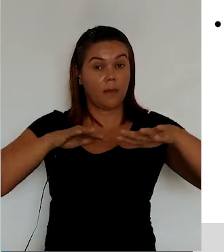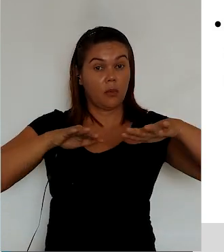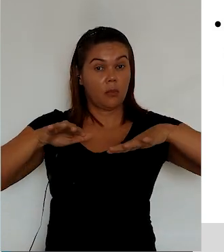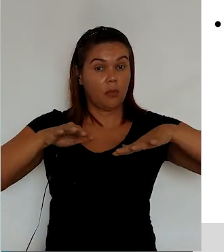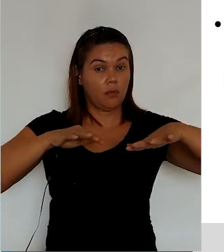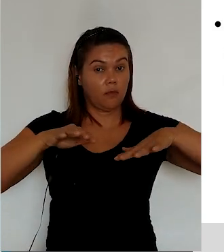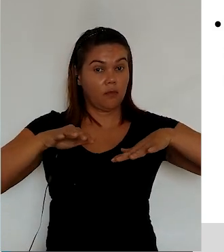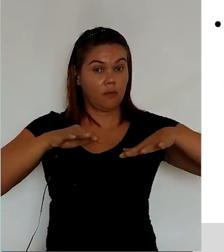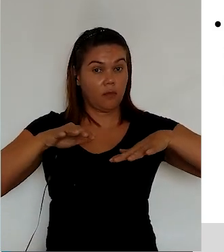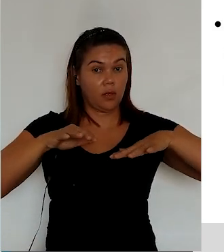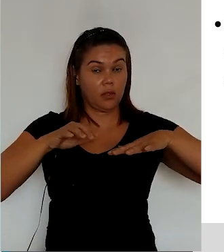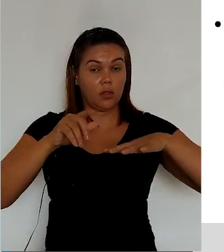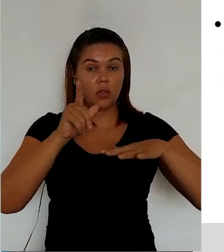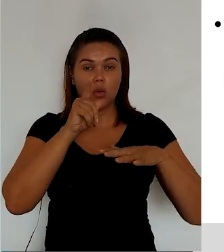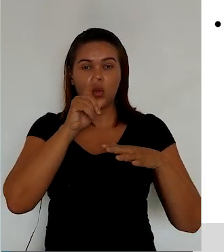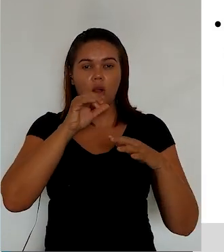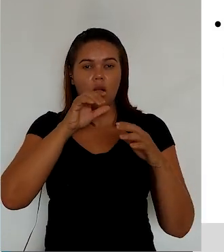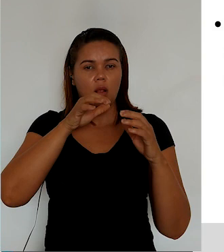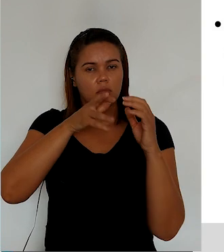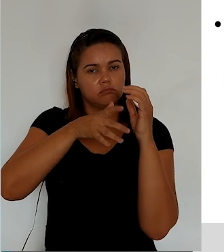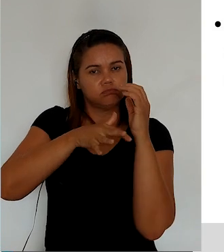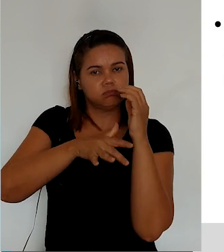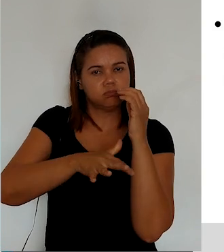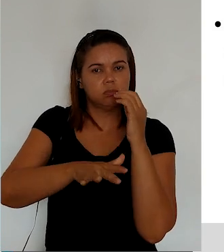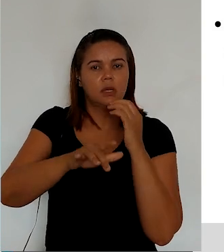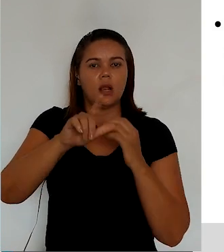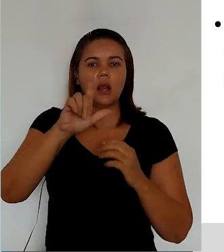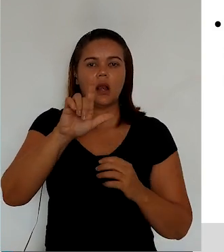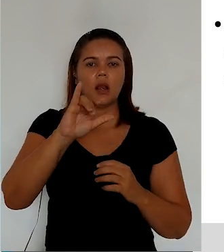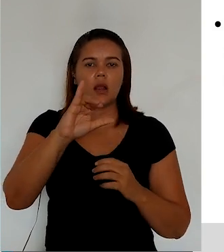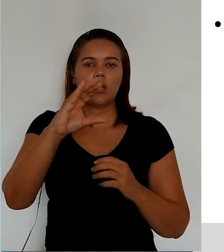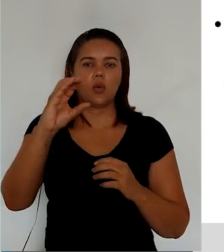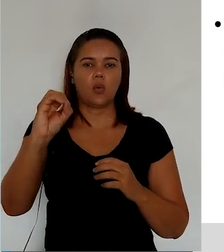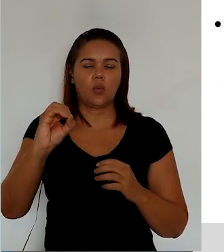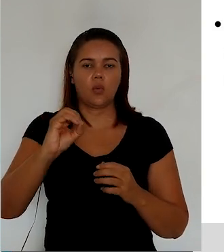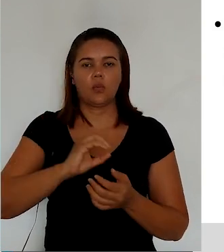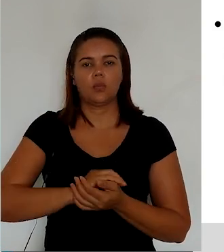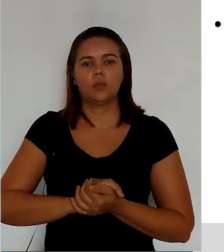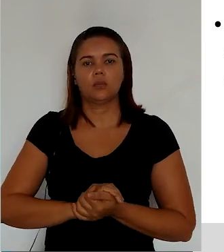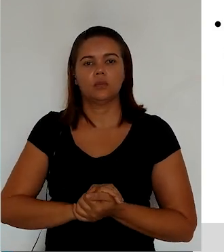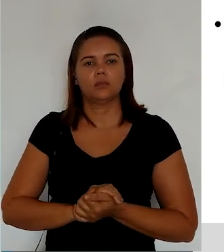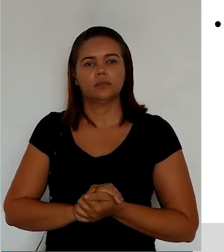pela movimentação do líquor.